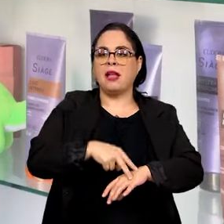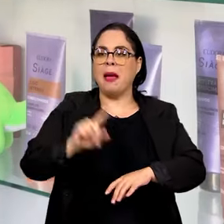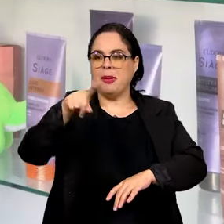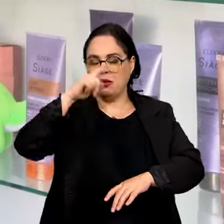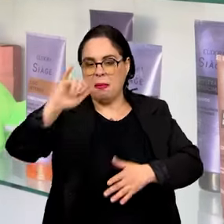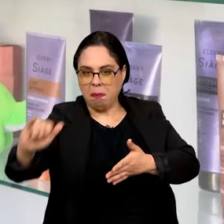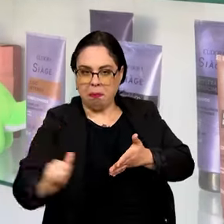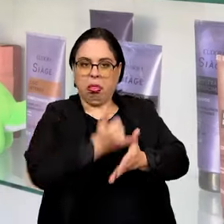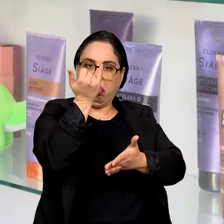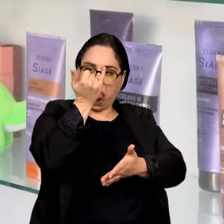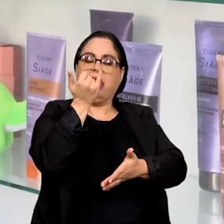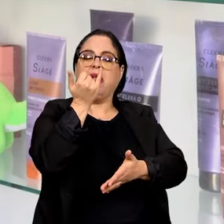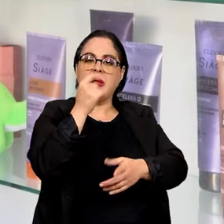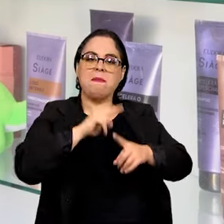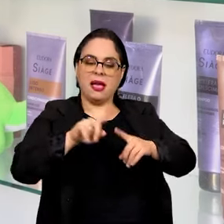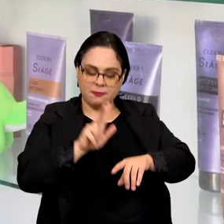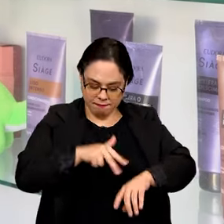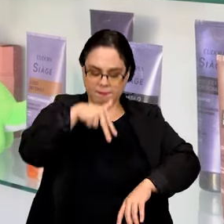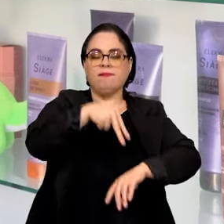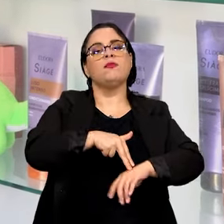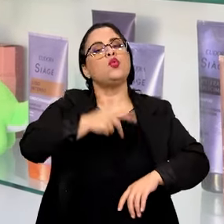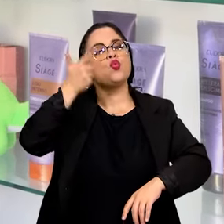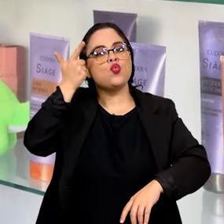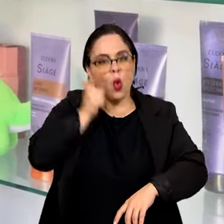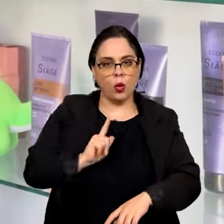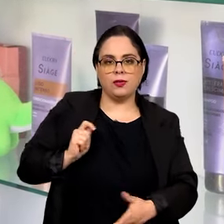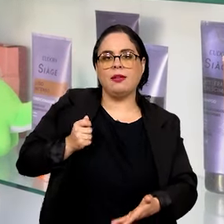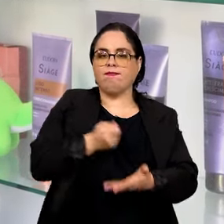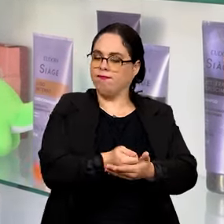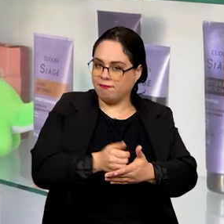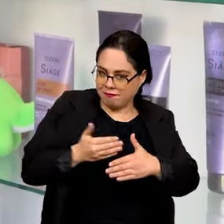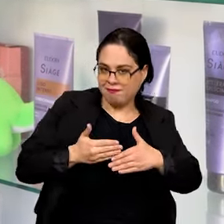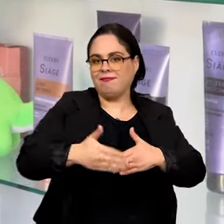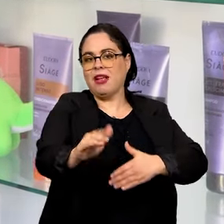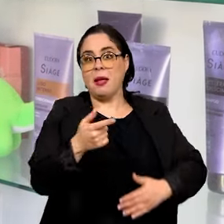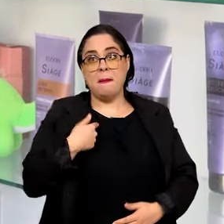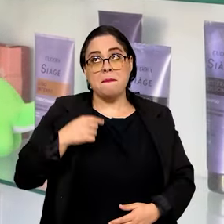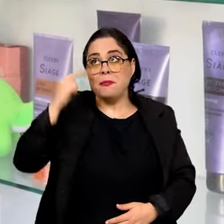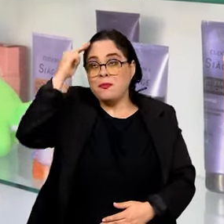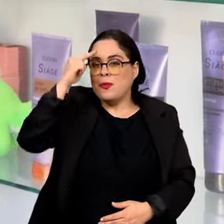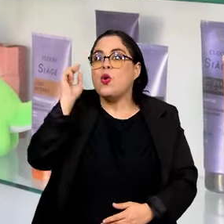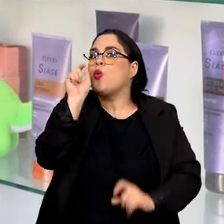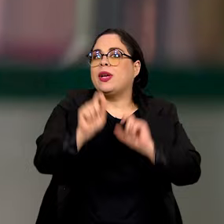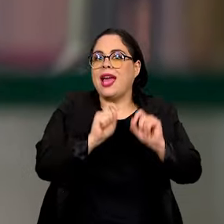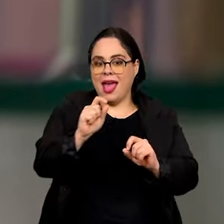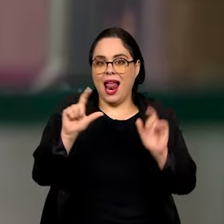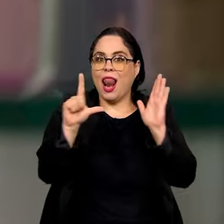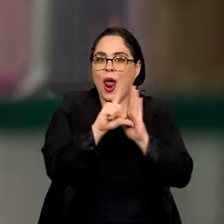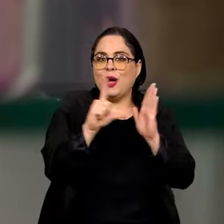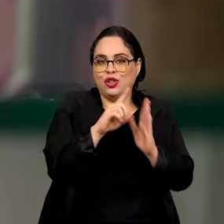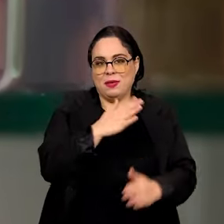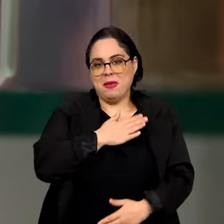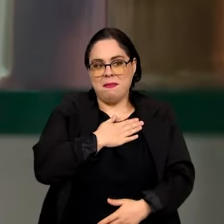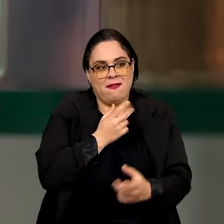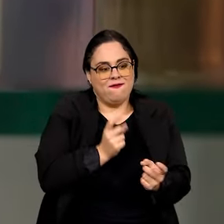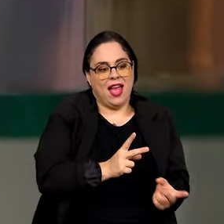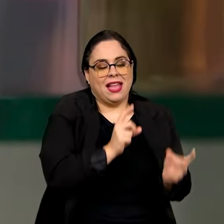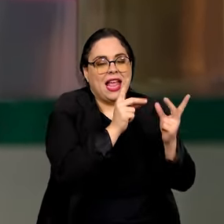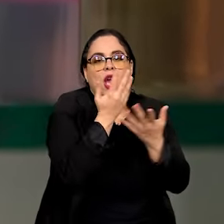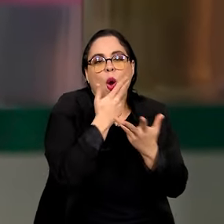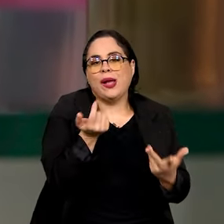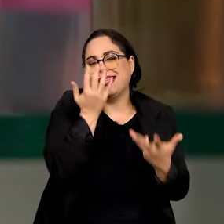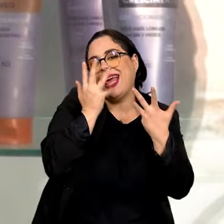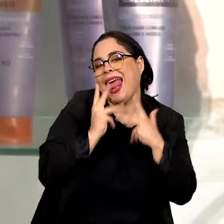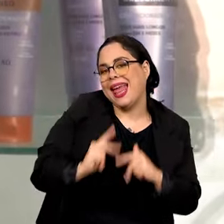mas eu tô teimosa e d um calot tem que derrubar mas eu me Levante e consigo e tá bem meu maior sonho é de mostar uma